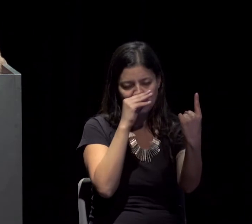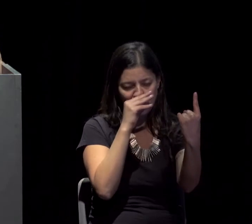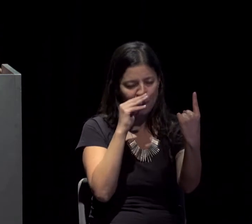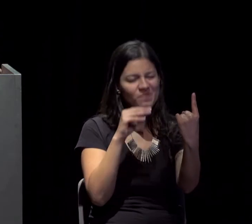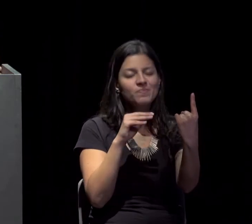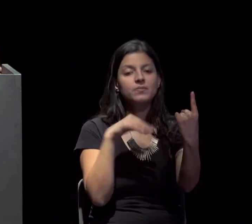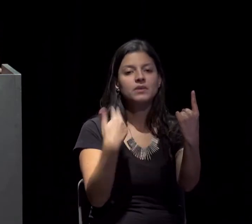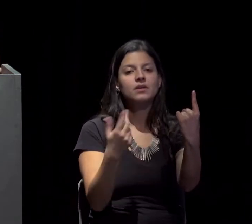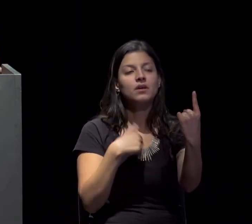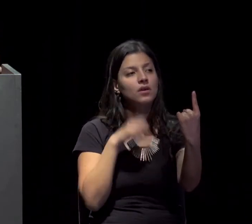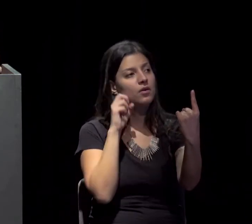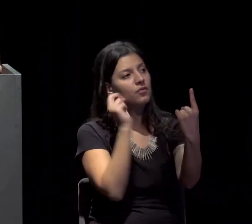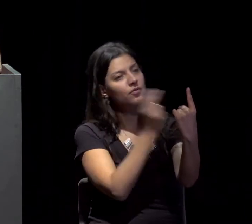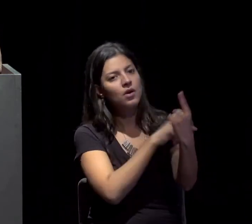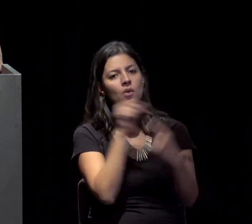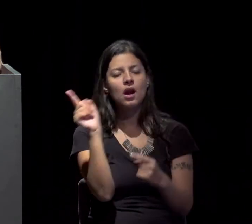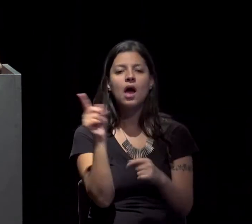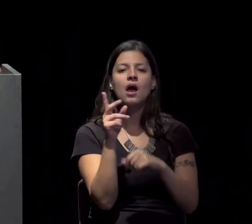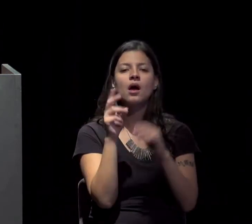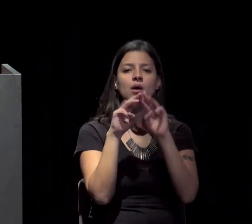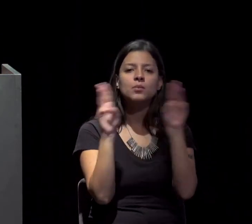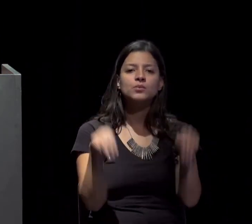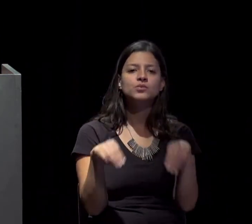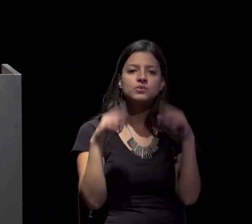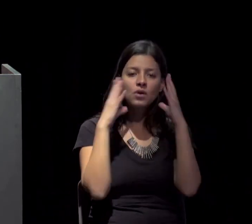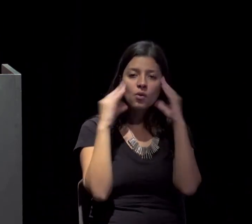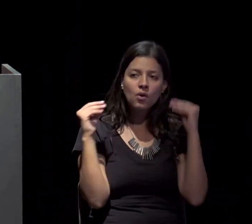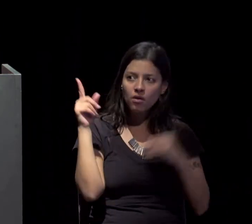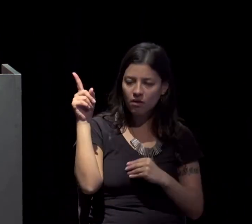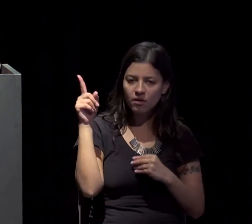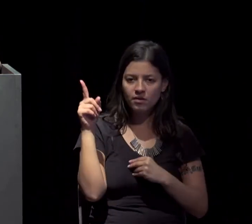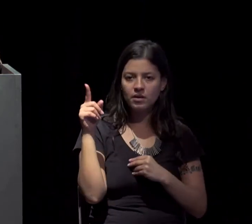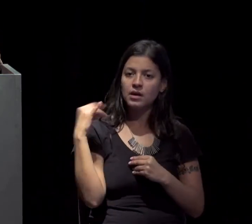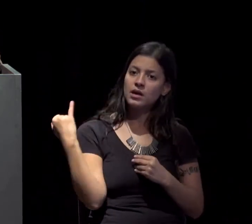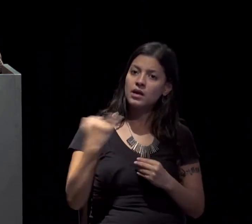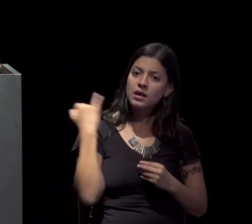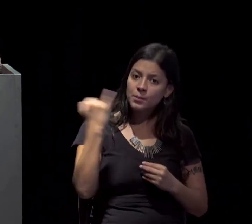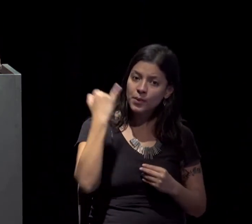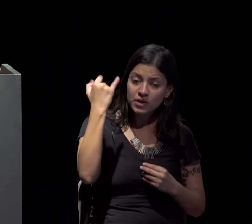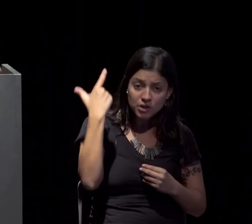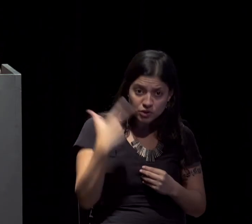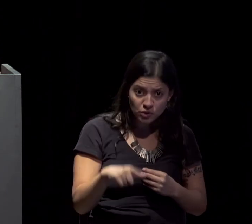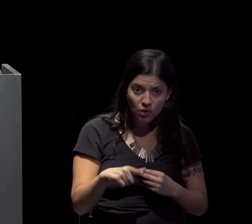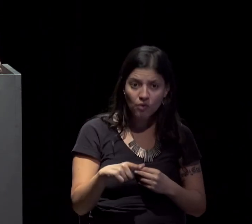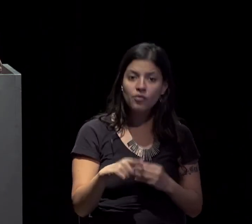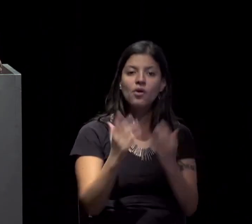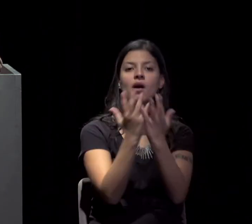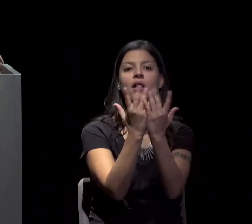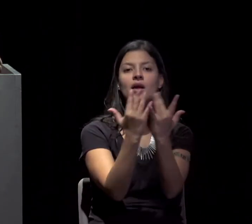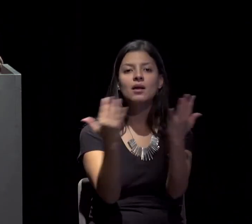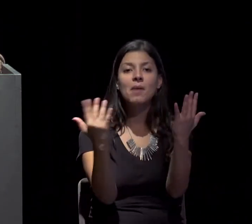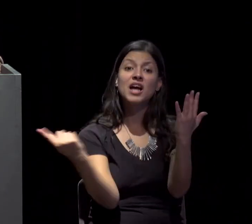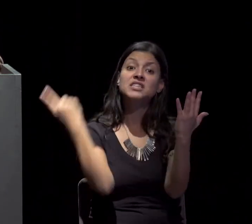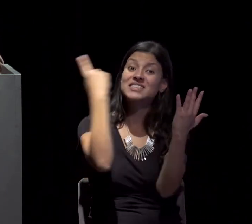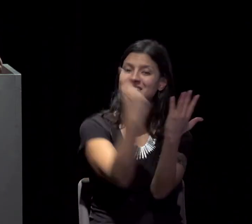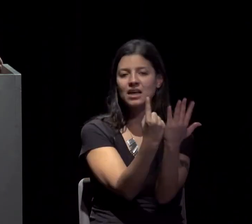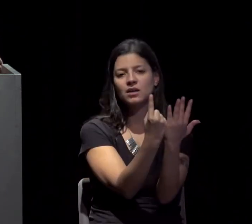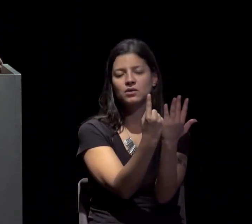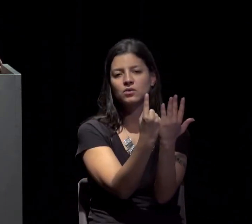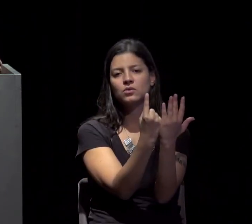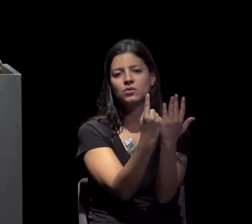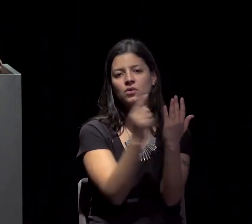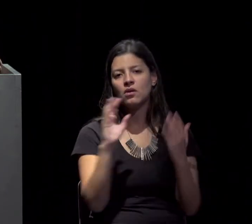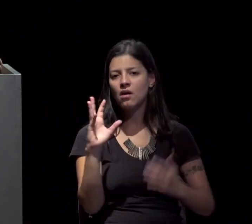olhando aquelas imagens do museu ontem na Holanda, o quanto que é preciso recolocar no centro das imagens essas figuras